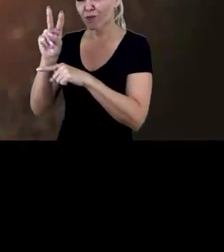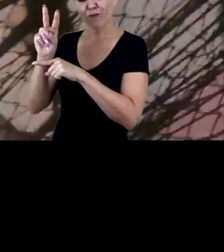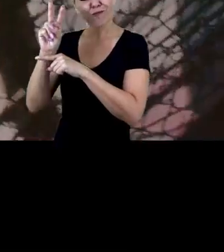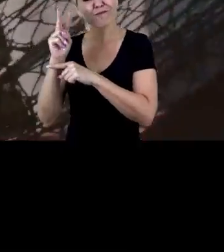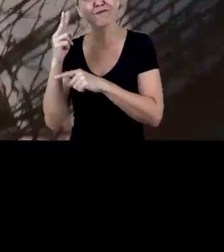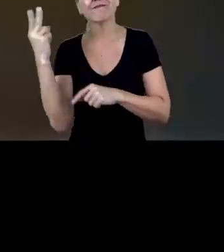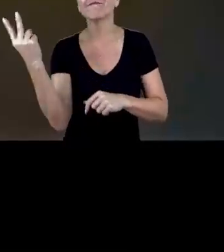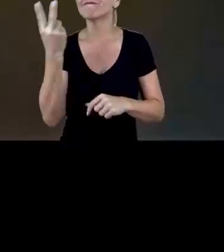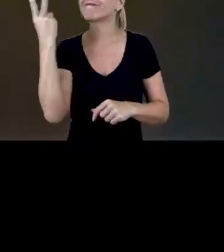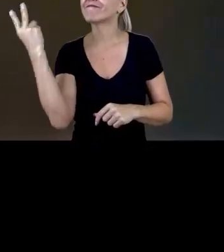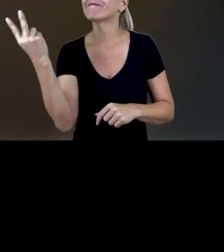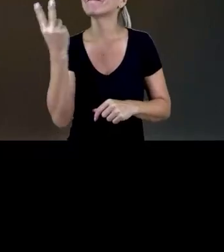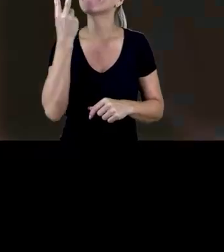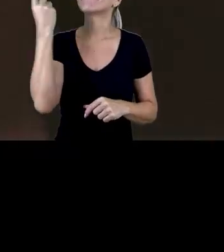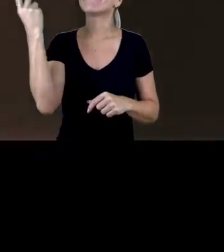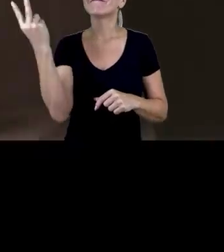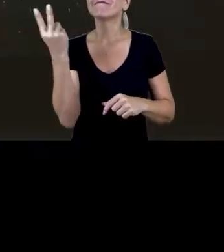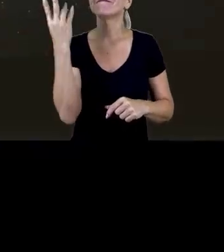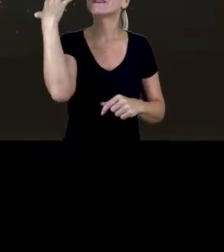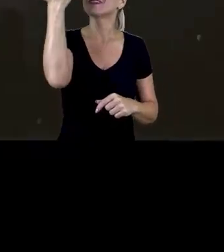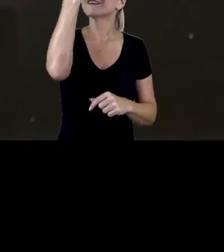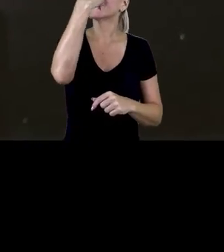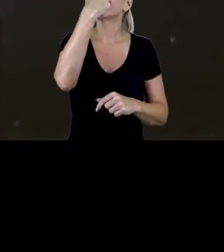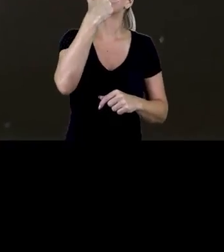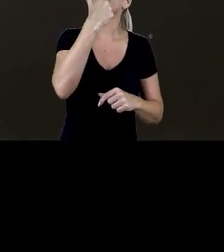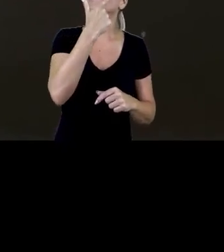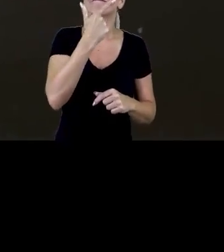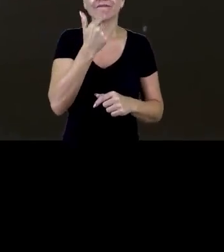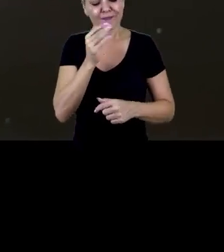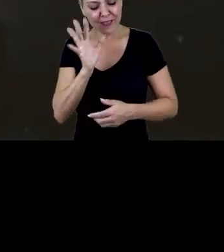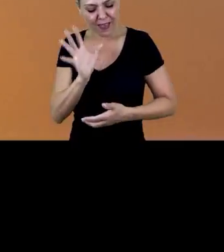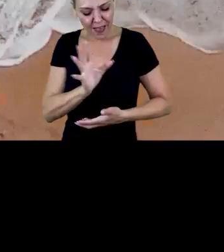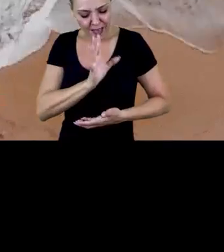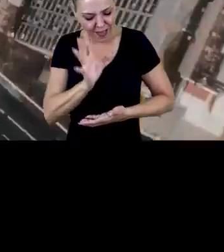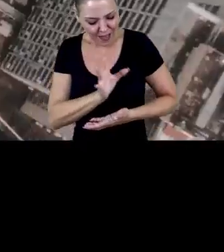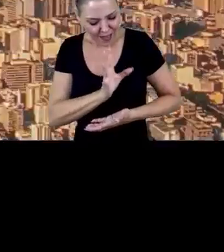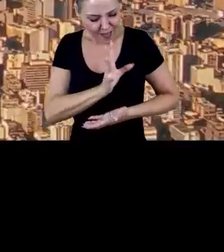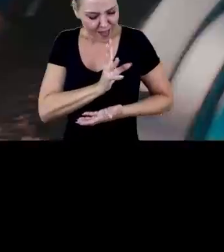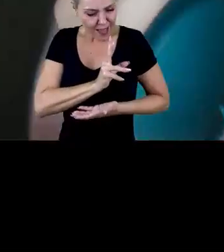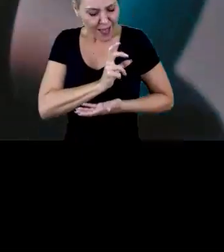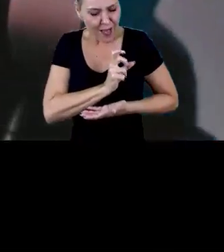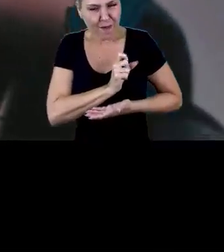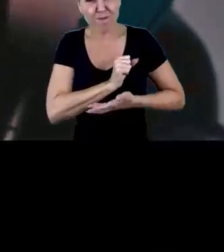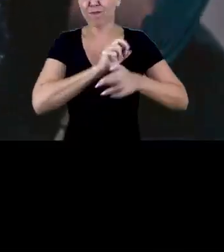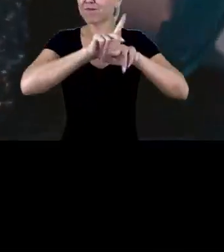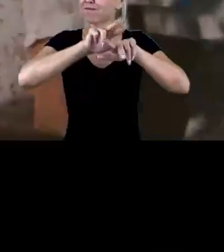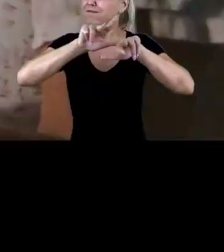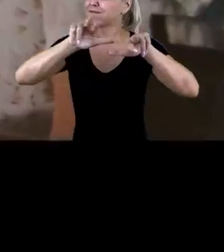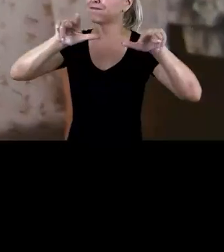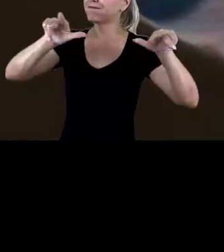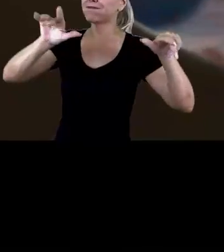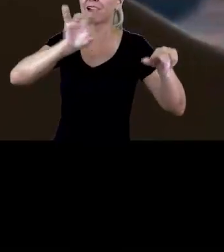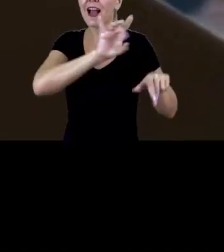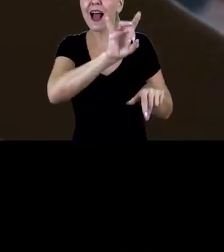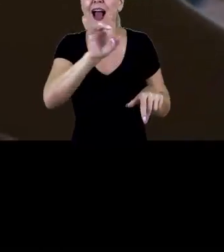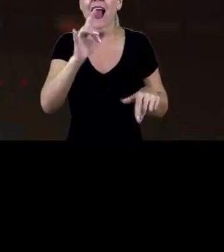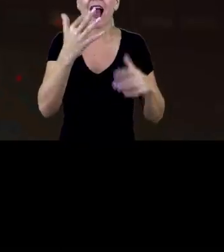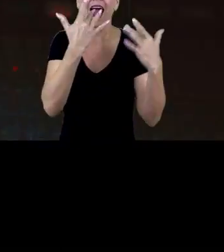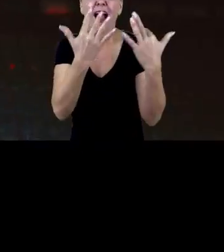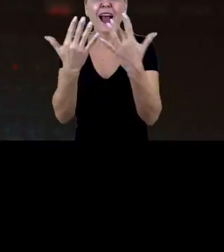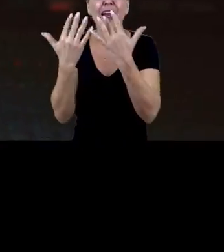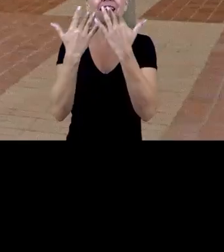Gentil, cuida dos teus filhos, faz valer toda a beleza, todo amor, toda